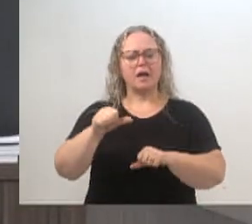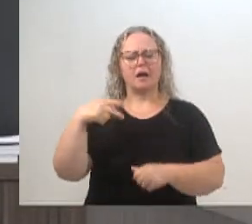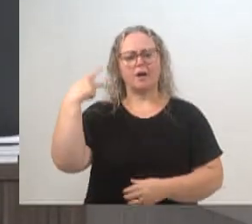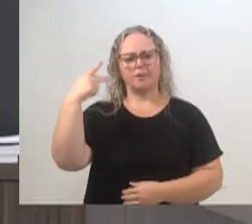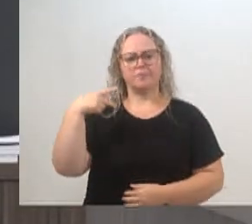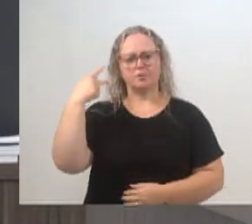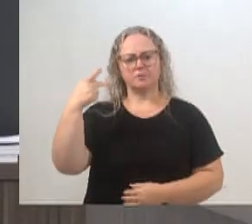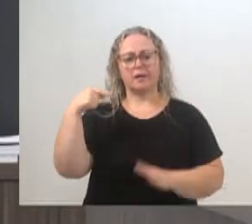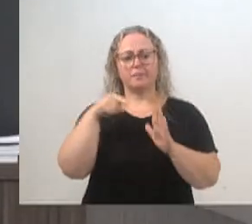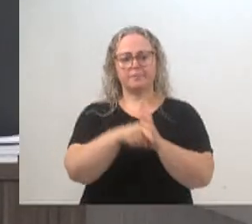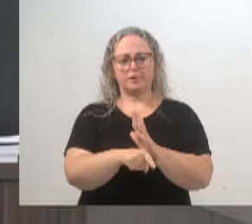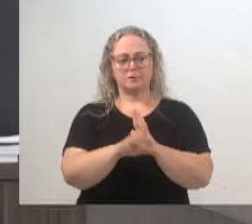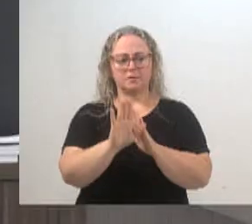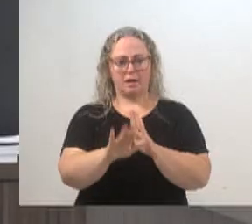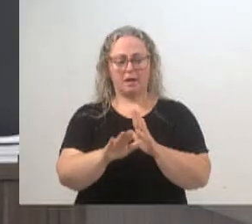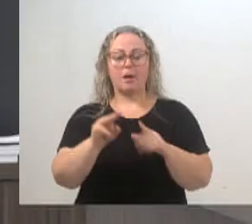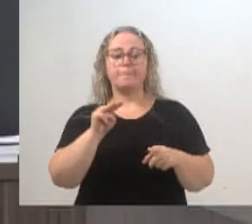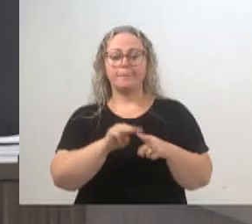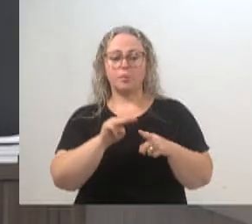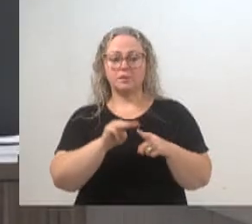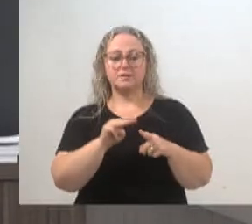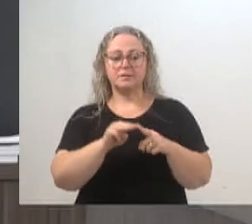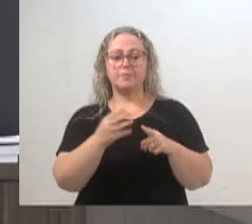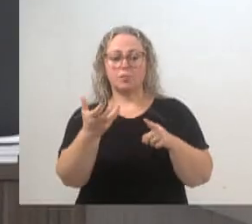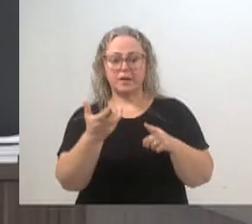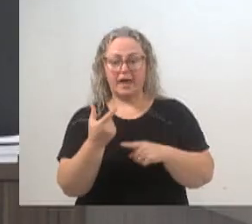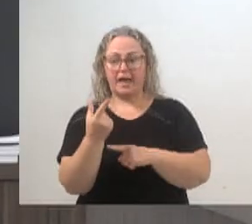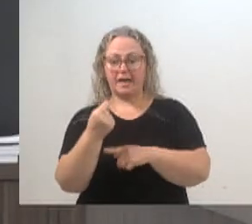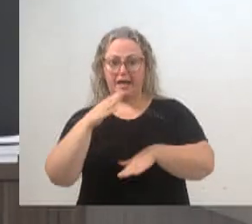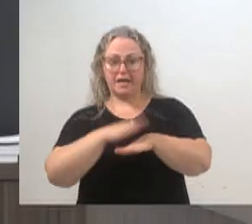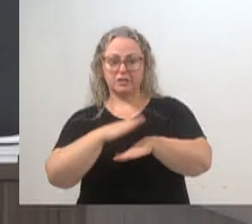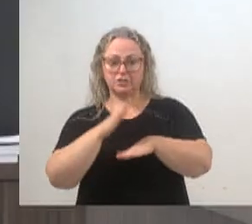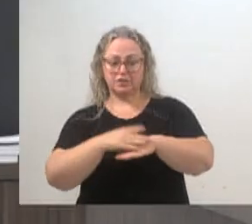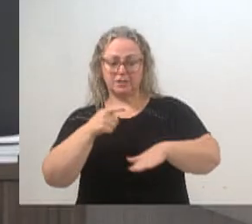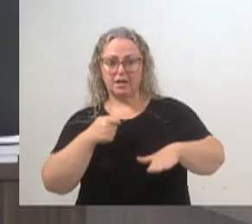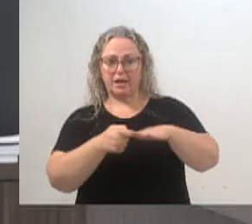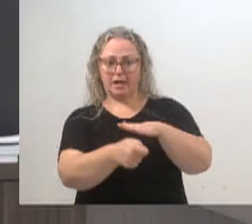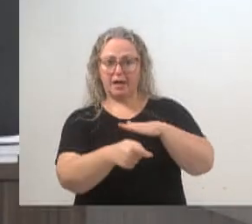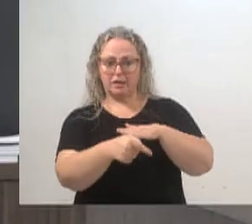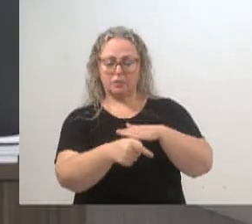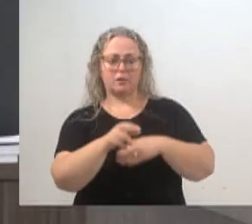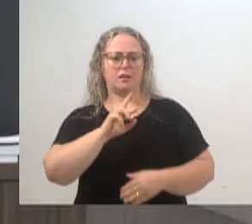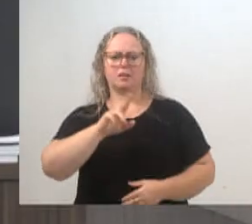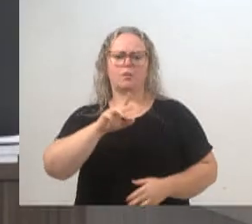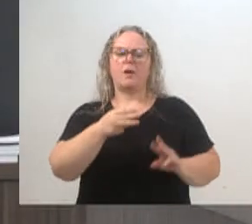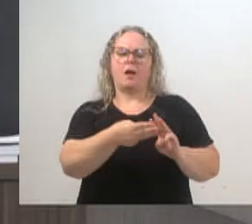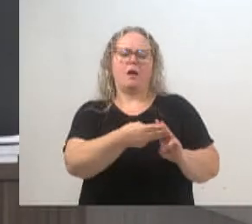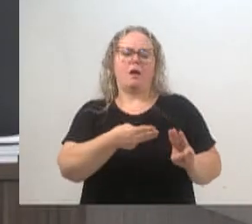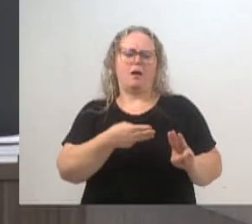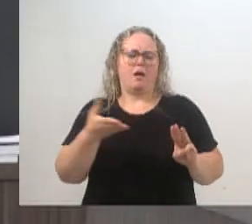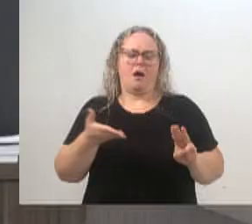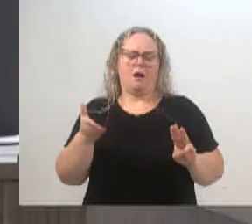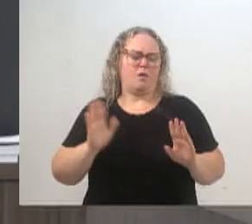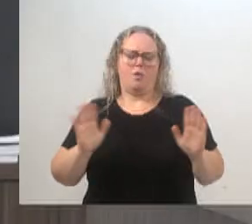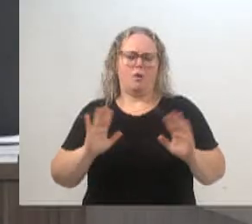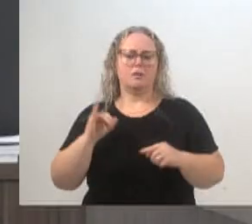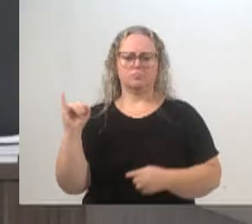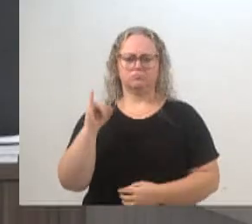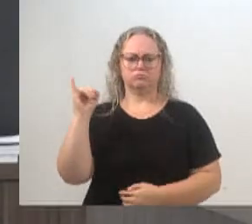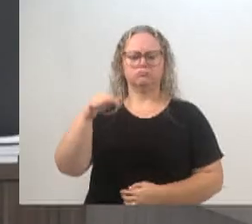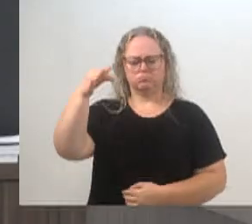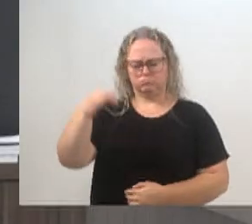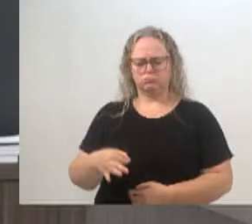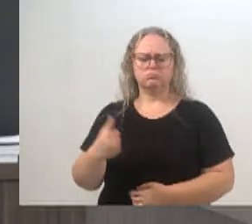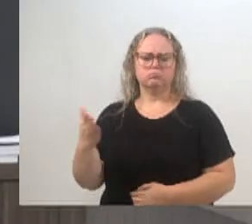perguntar se os municípios querem recurso para saber aplicar onde for mais necessário. E aqui não estou falando da policlínica de agora, é importante, com